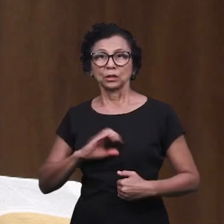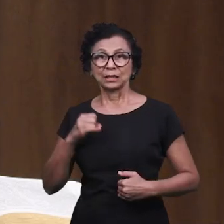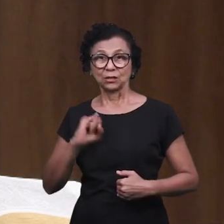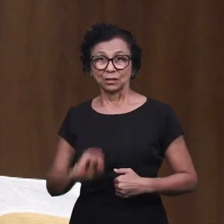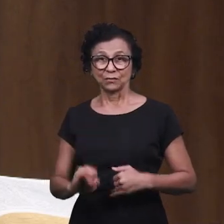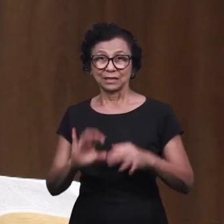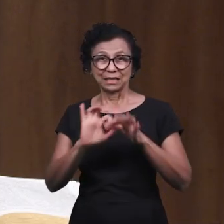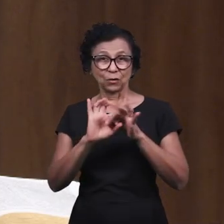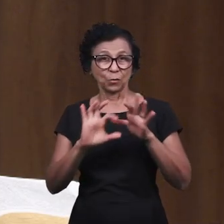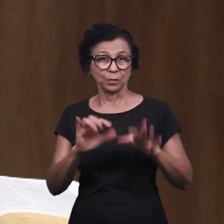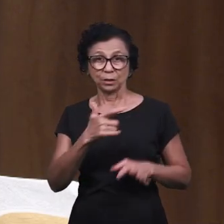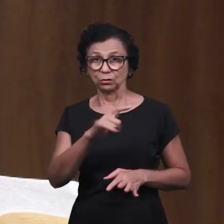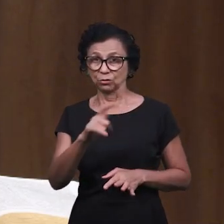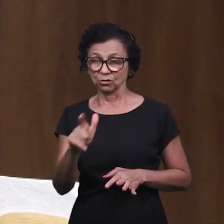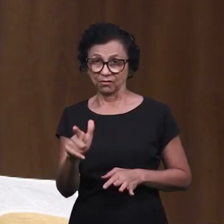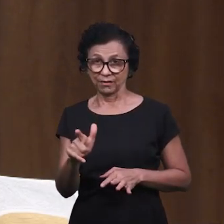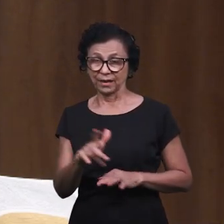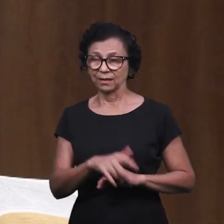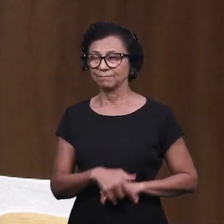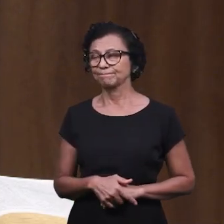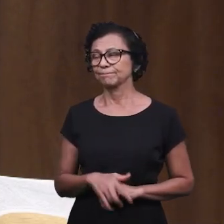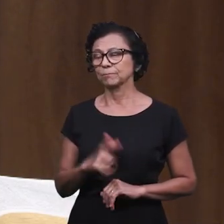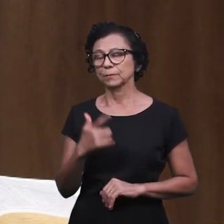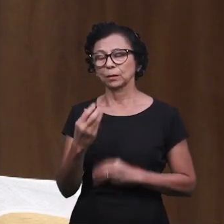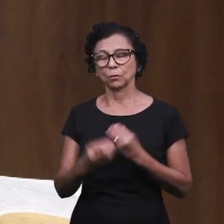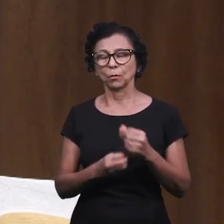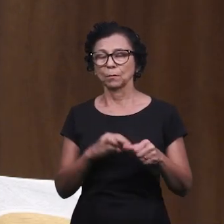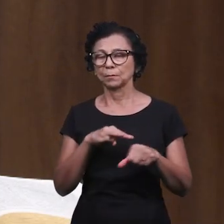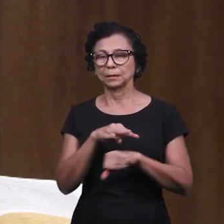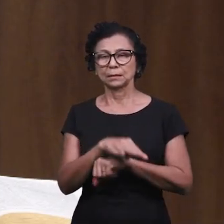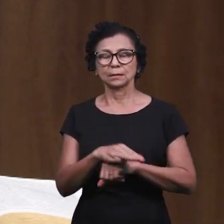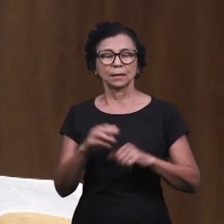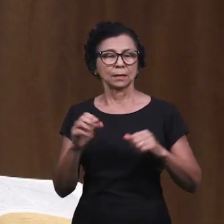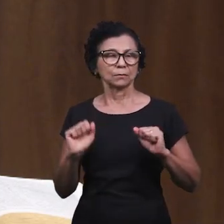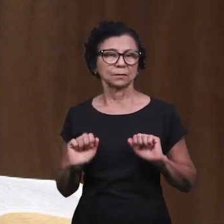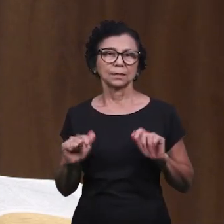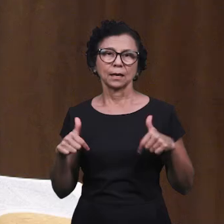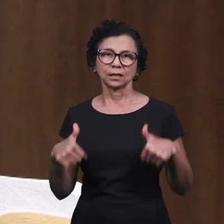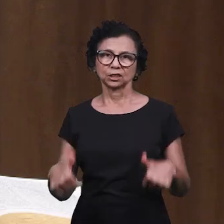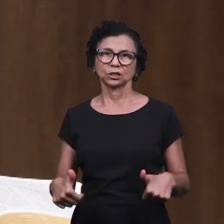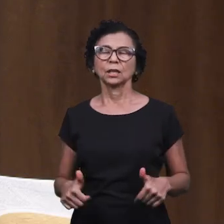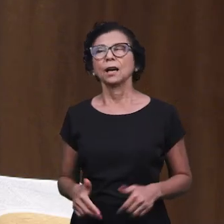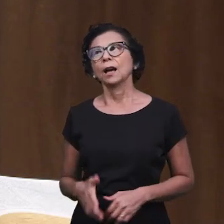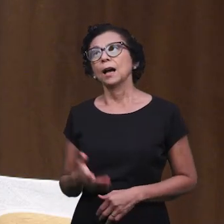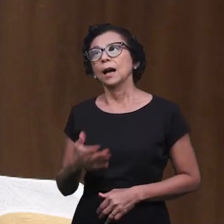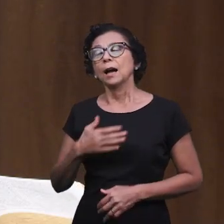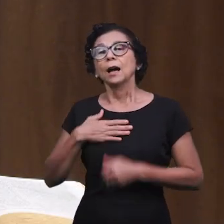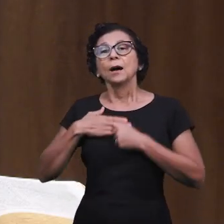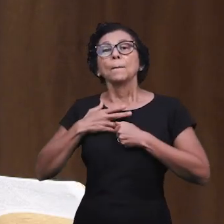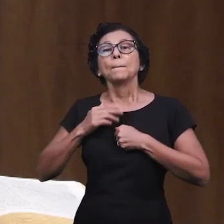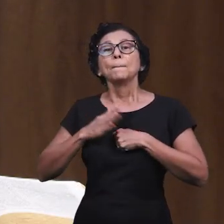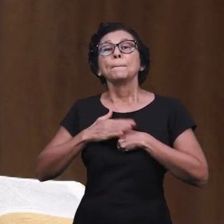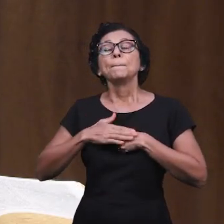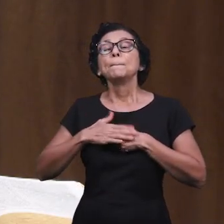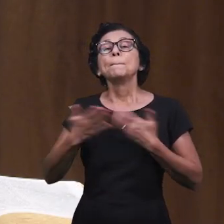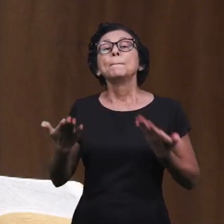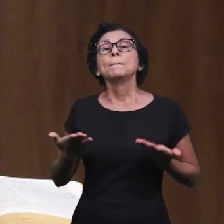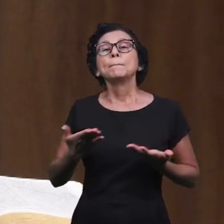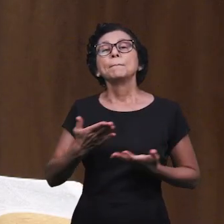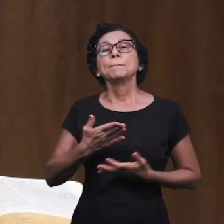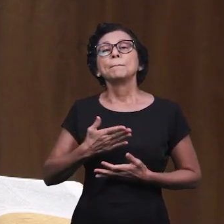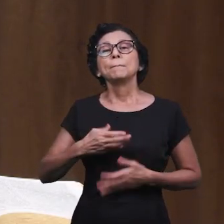que o Senhor quer. Não é a minha razão, não é o meu acho, não é eu queria dessa forma, não. Por isso que o texto fala